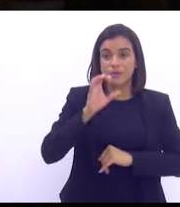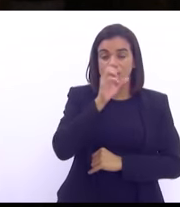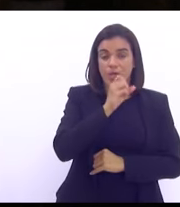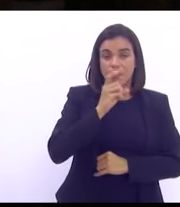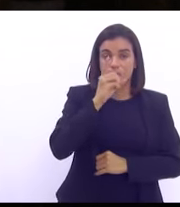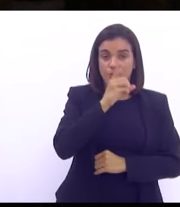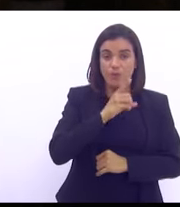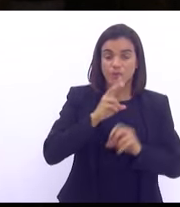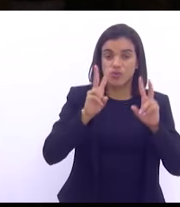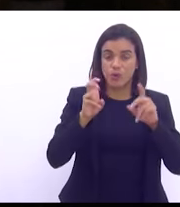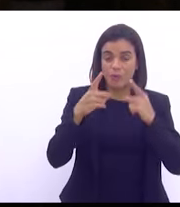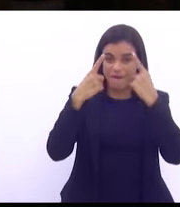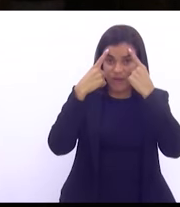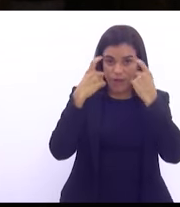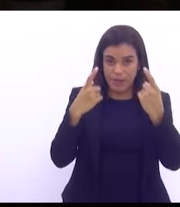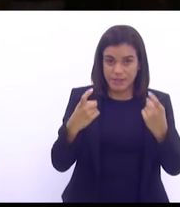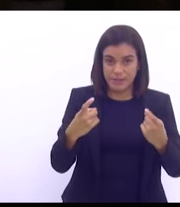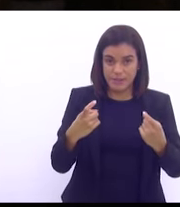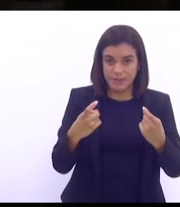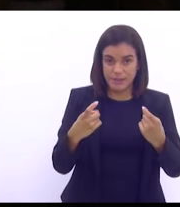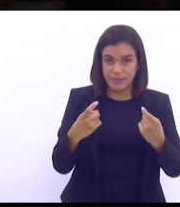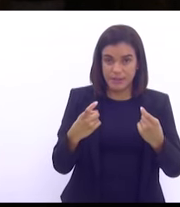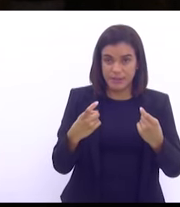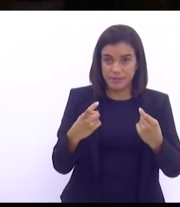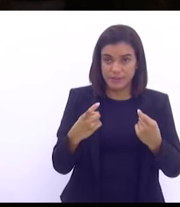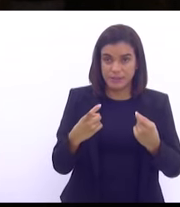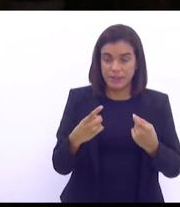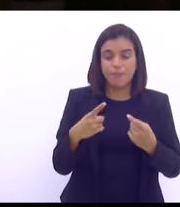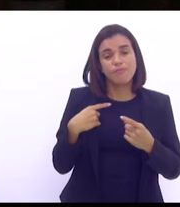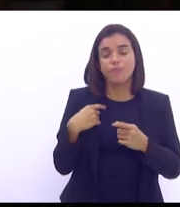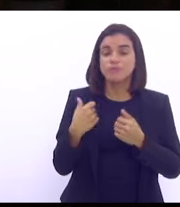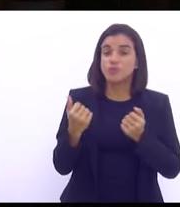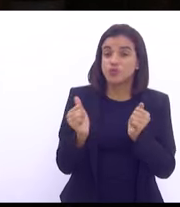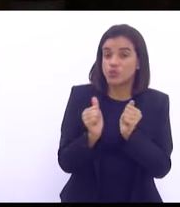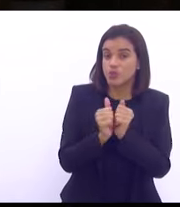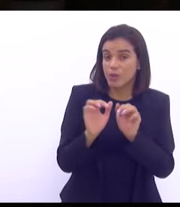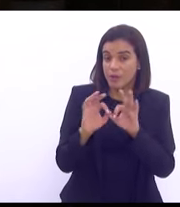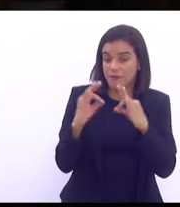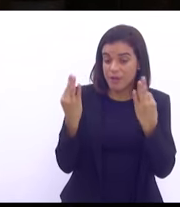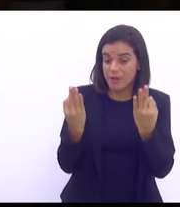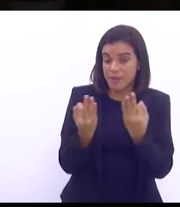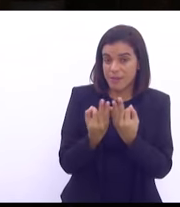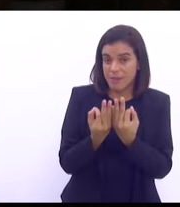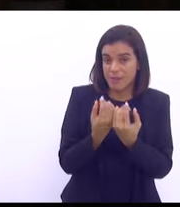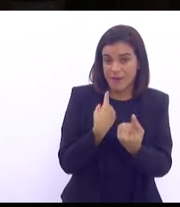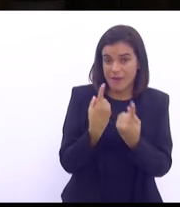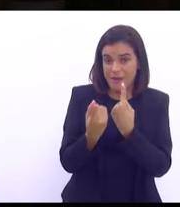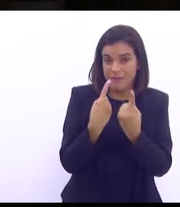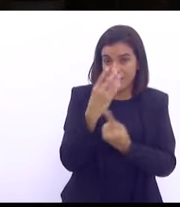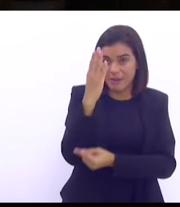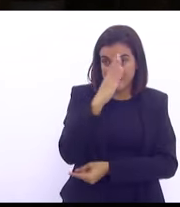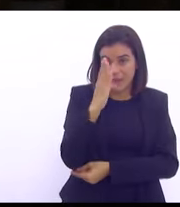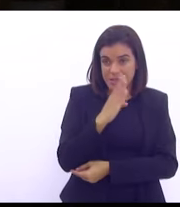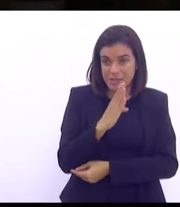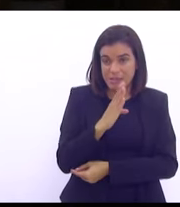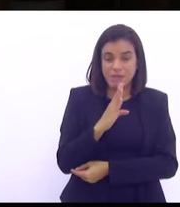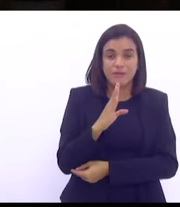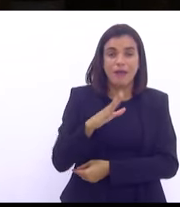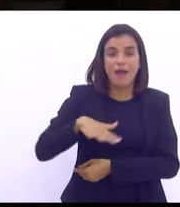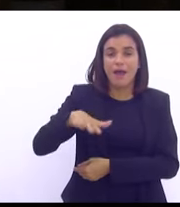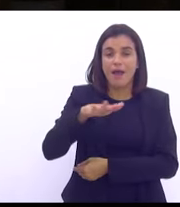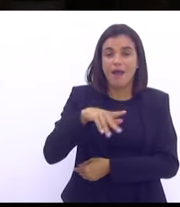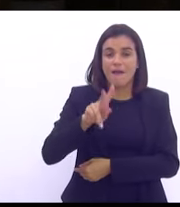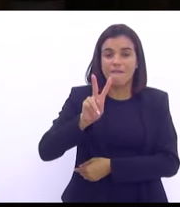a questão da violência. Voltando com a minha família, ali na Avenida Brasil, na altura da Vila